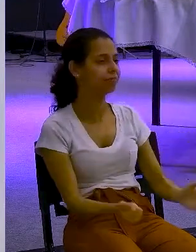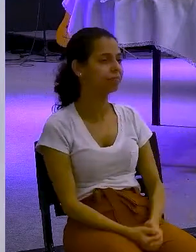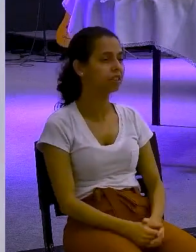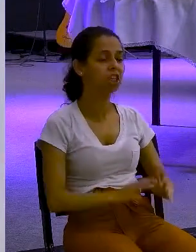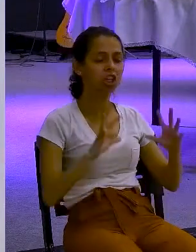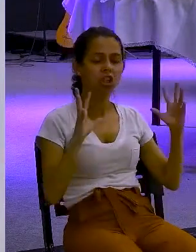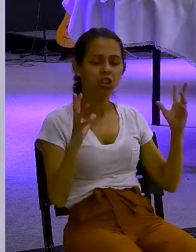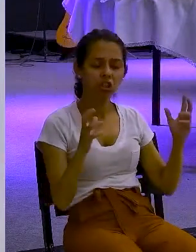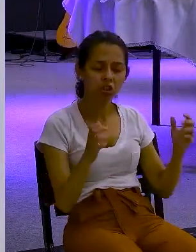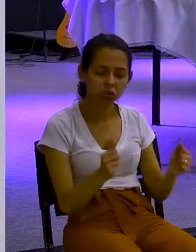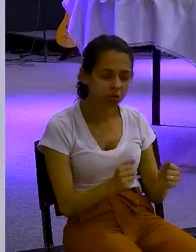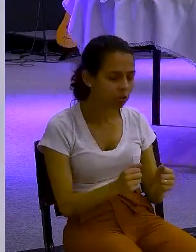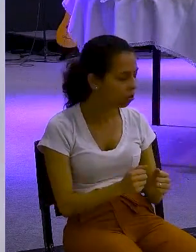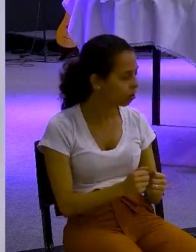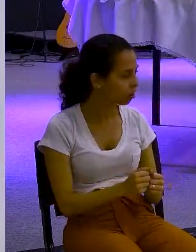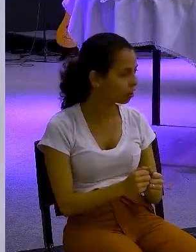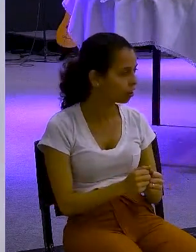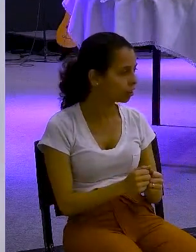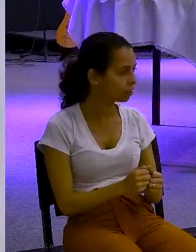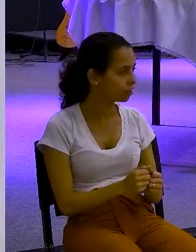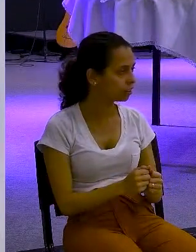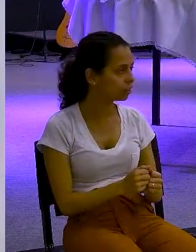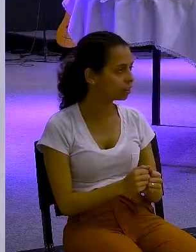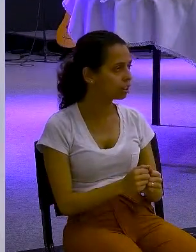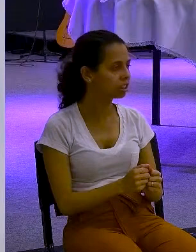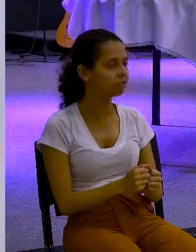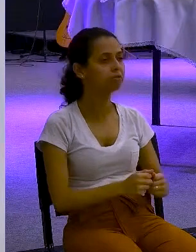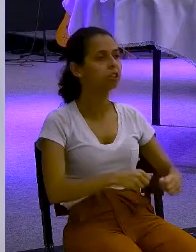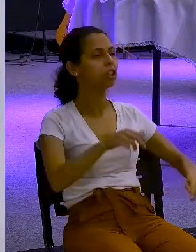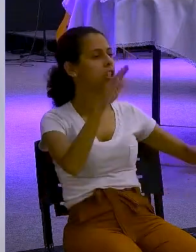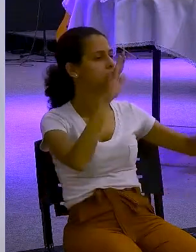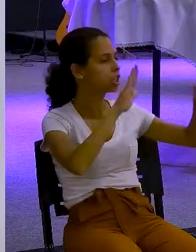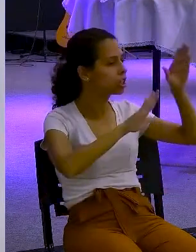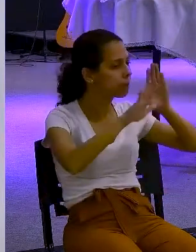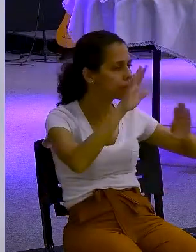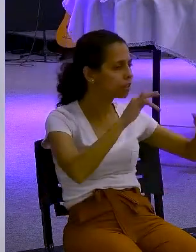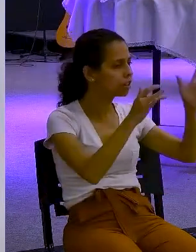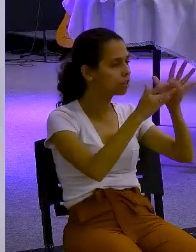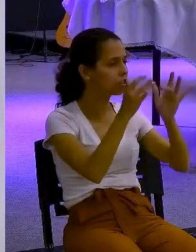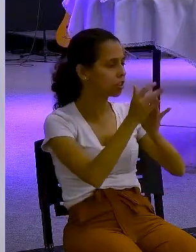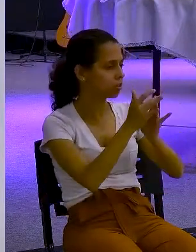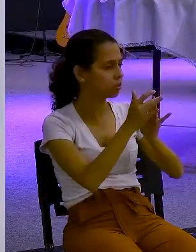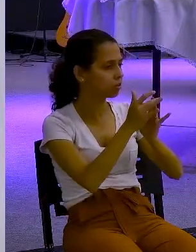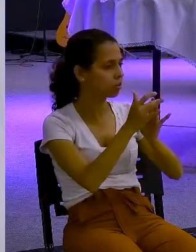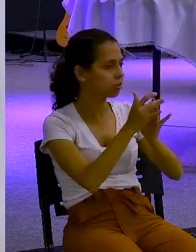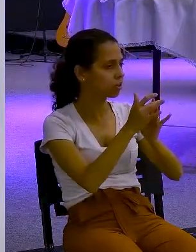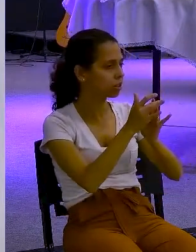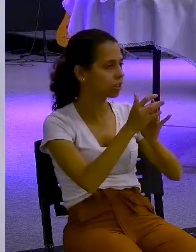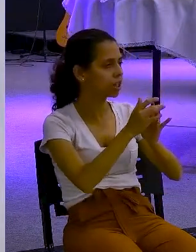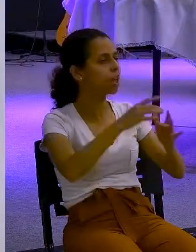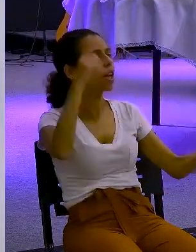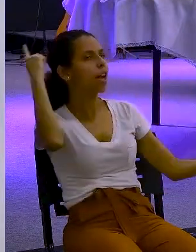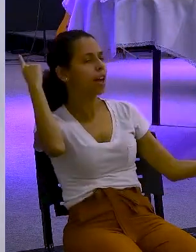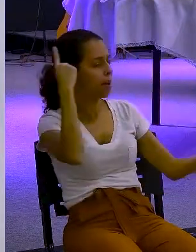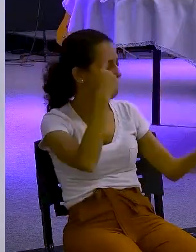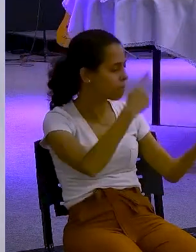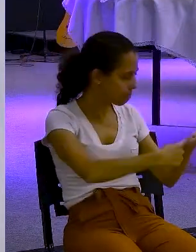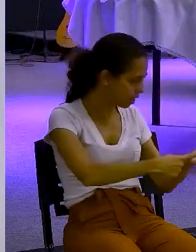Todas as vezes que Jesus se faz presente, é o cumprimento dos milagres e das promessas de